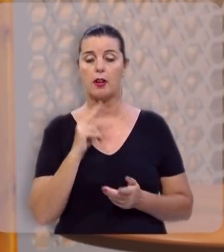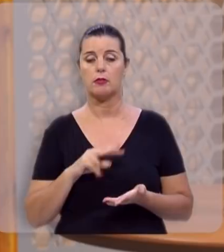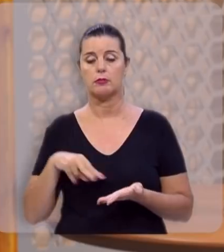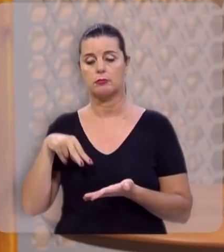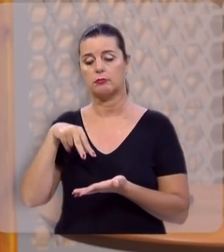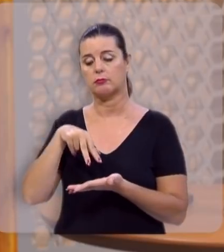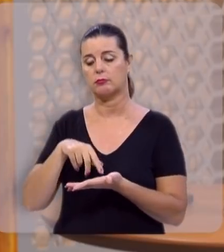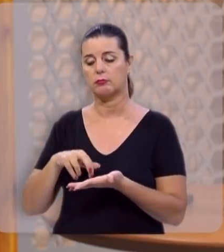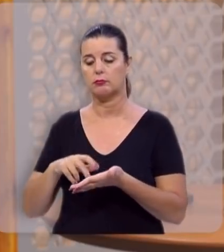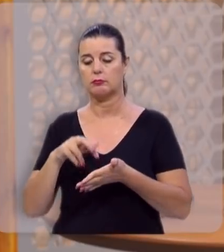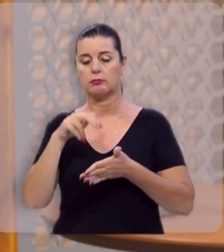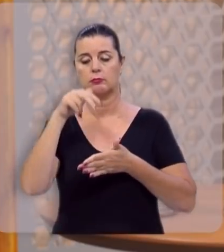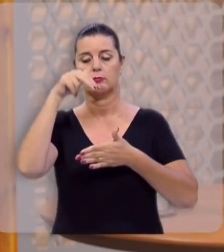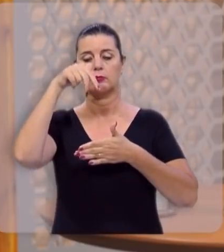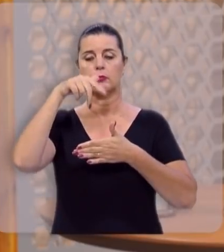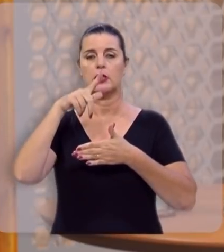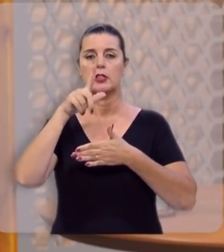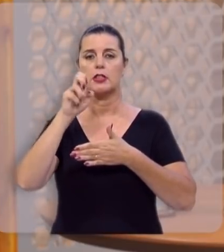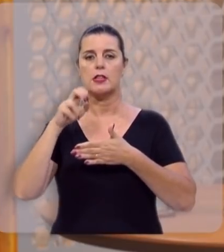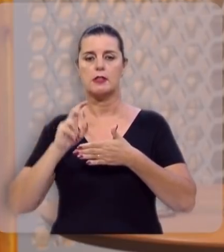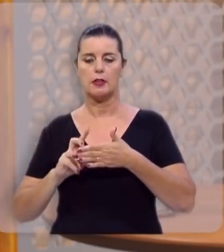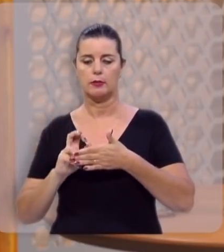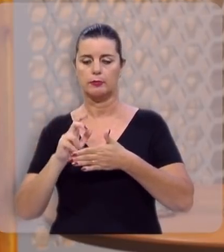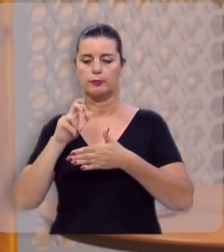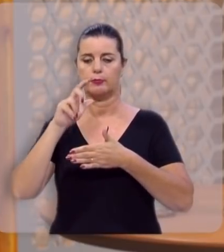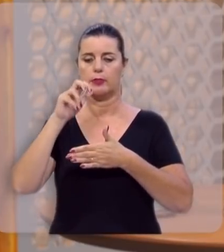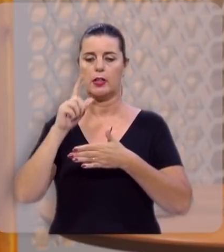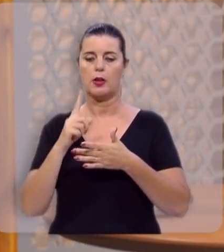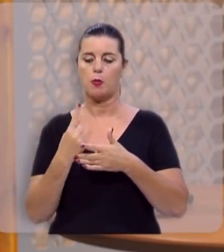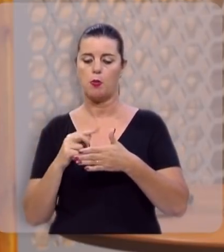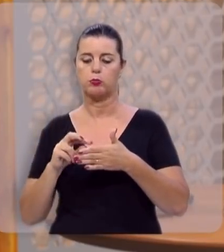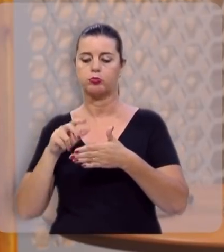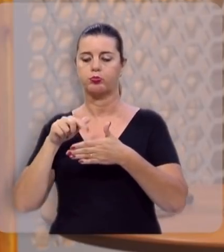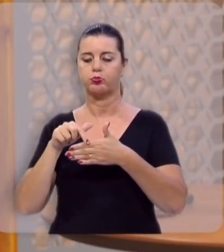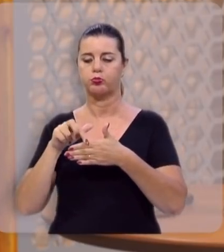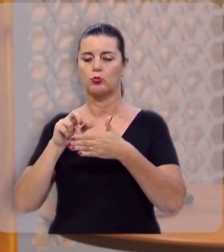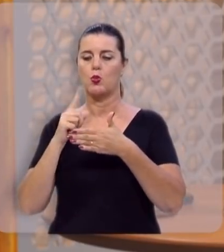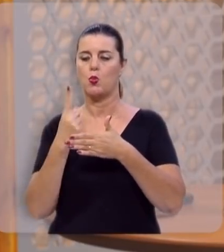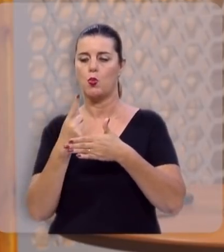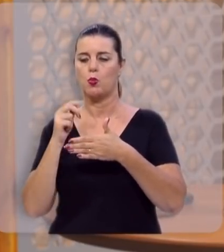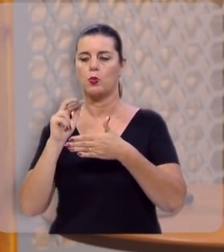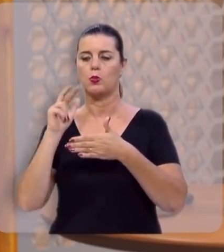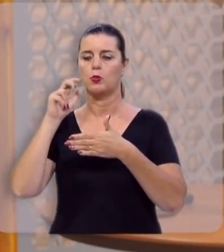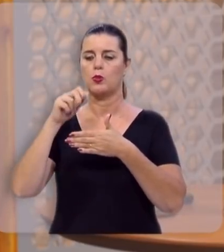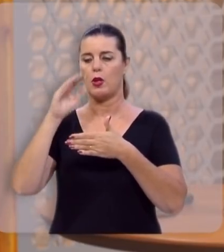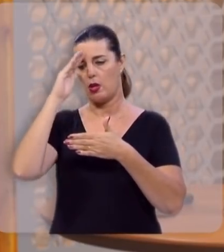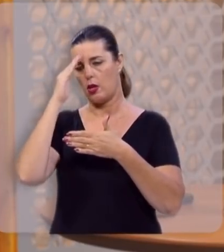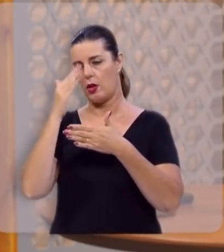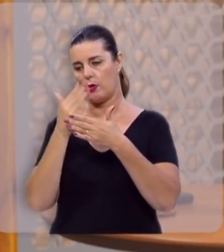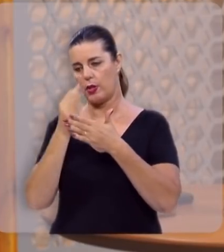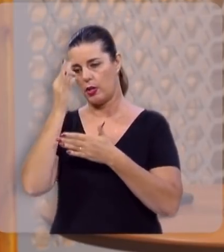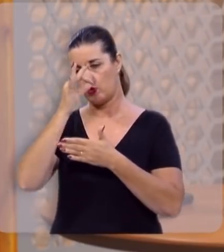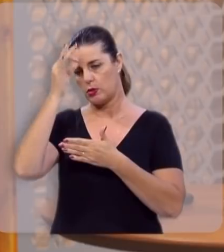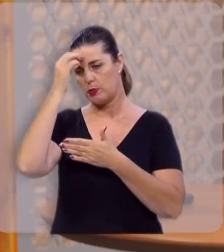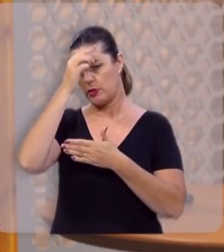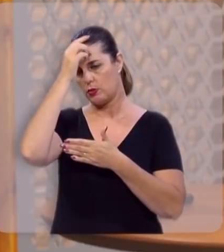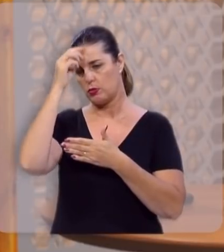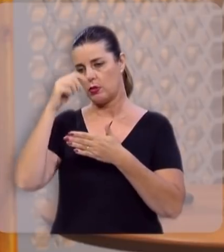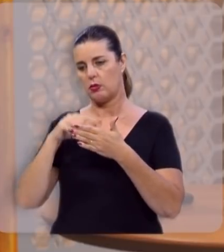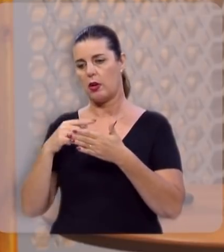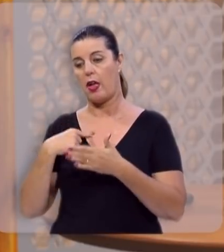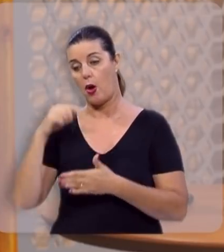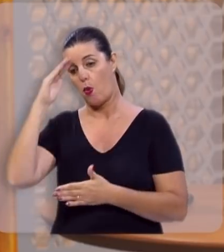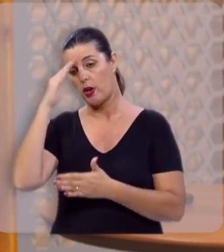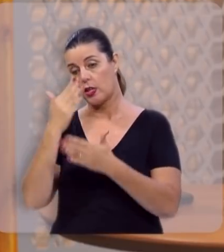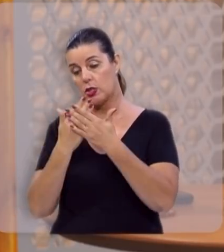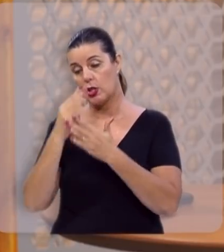ia pregar, ele subia os 15 degraus do seu púlpito e cada vez que ele pisava em um deles, ele dizia, eu creio no